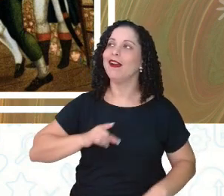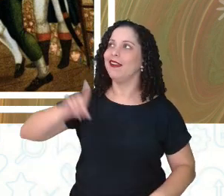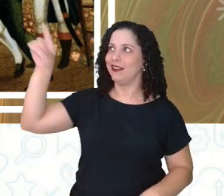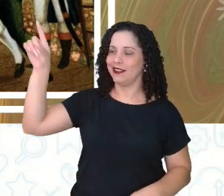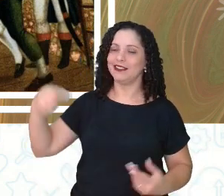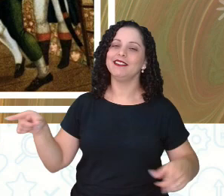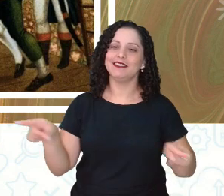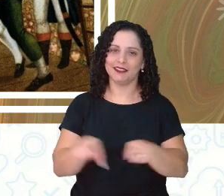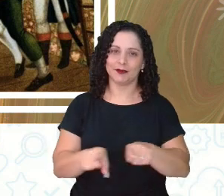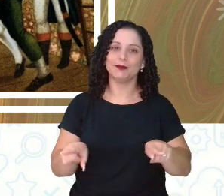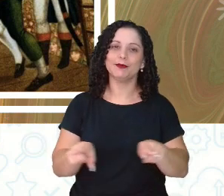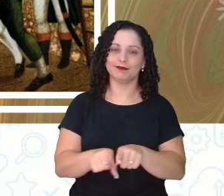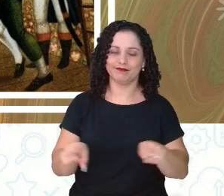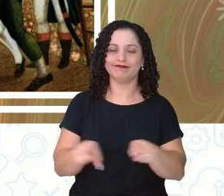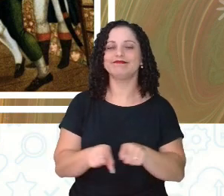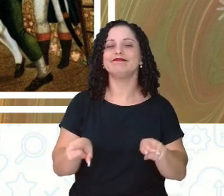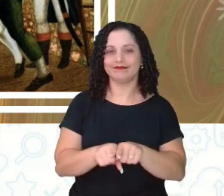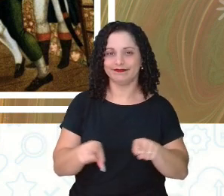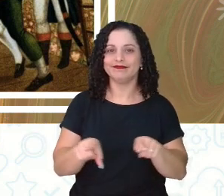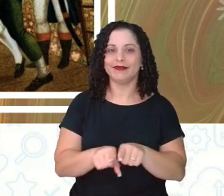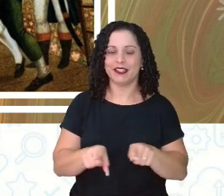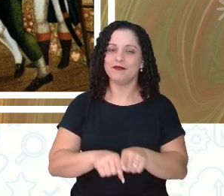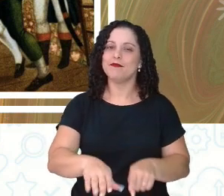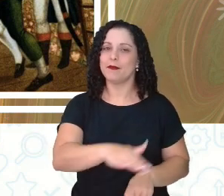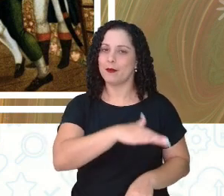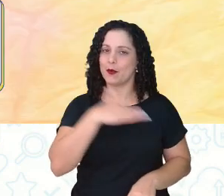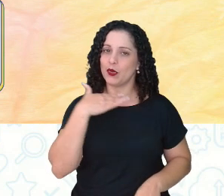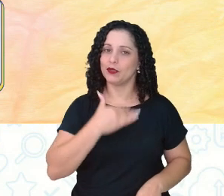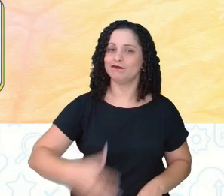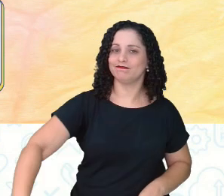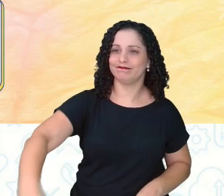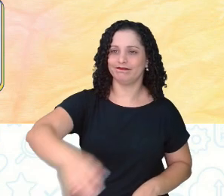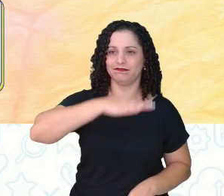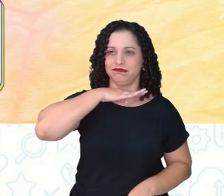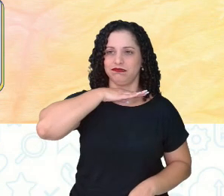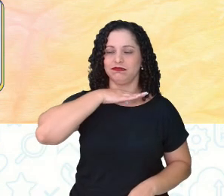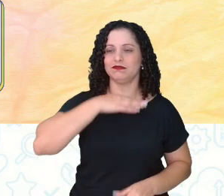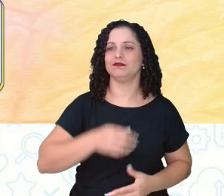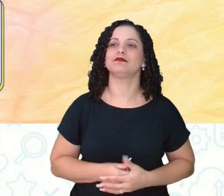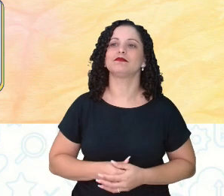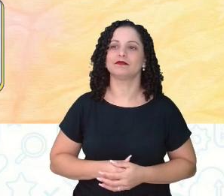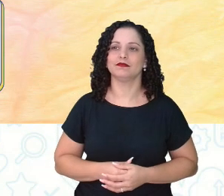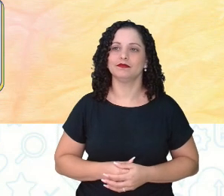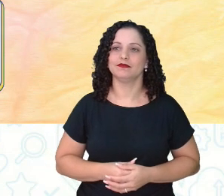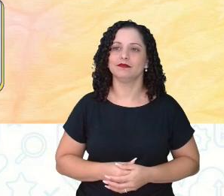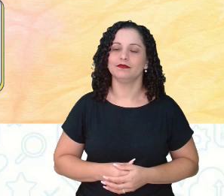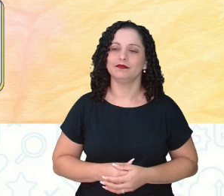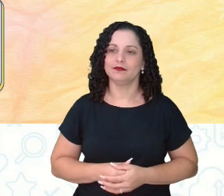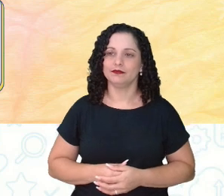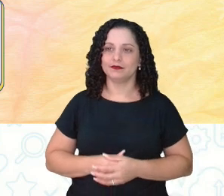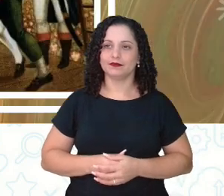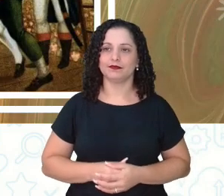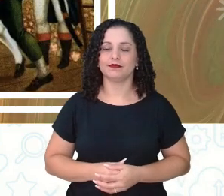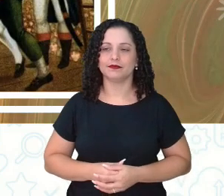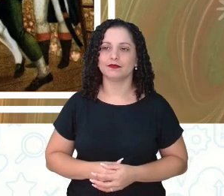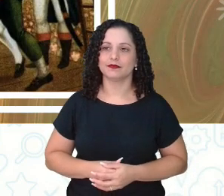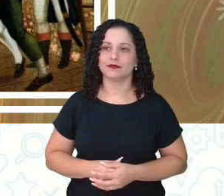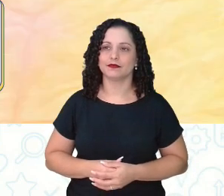foi própria vítima desse sistema que ele mesmo construiu ali. Então, aí,